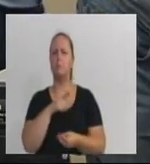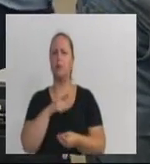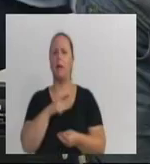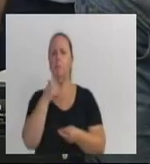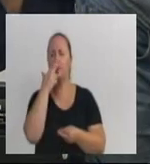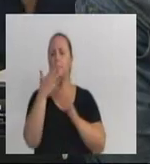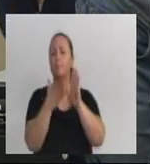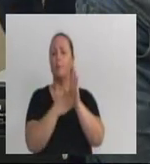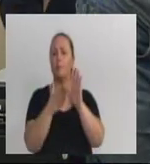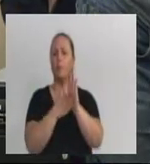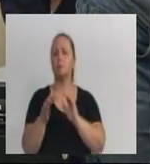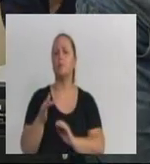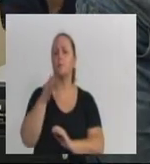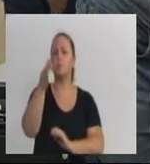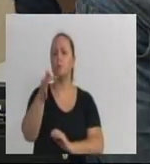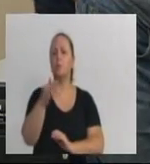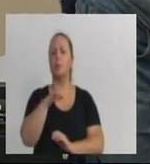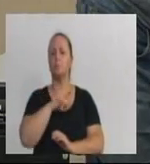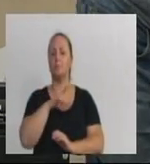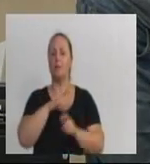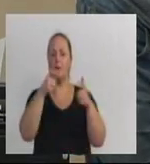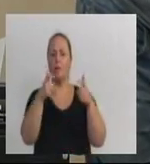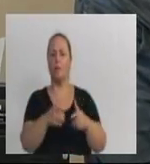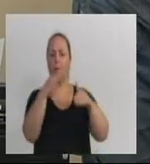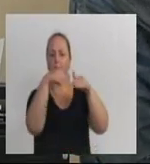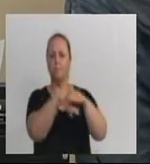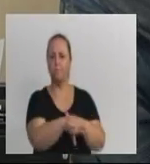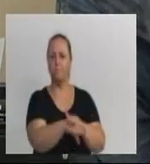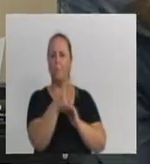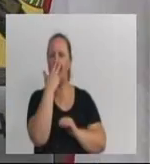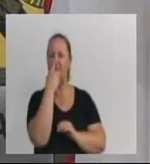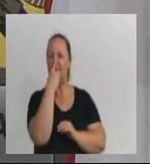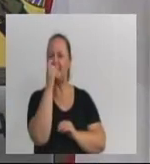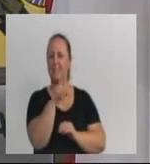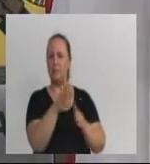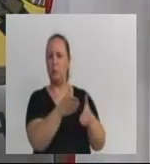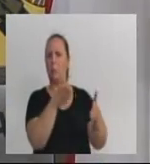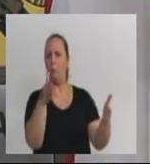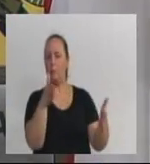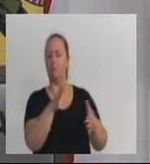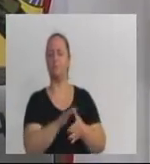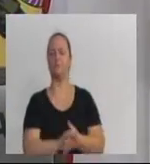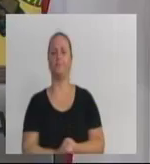Vossa Excelência dispõe de tempo de até 3 minutos. Obrigado, presidente.